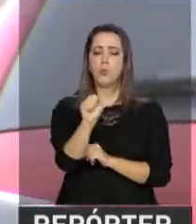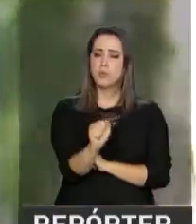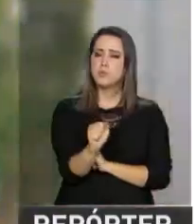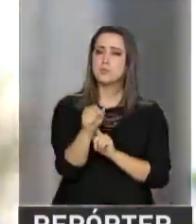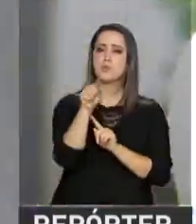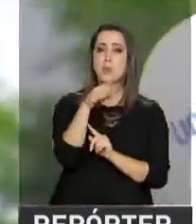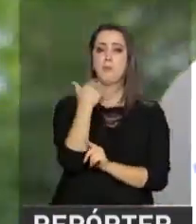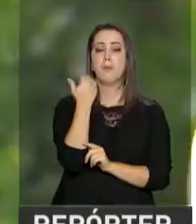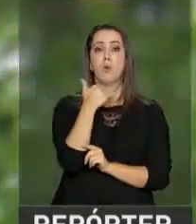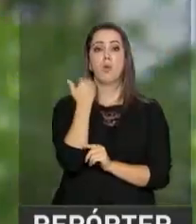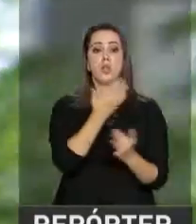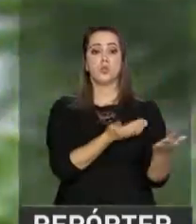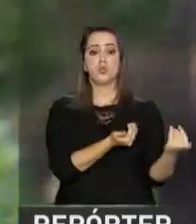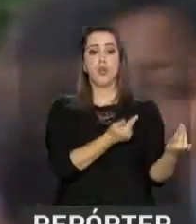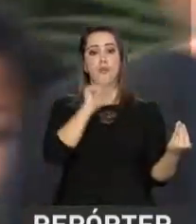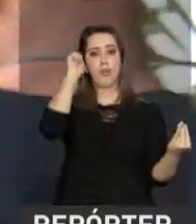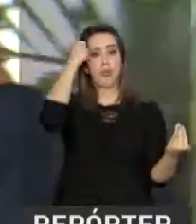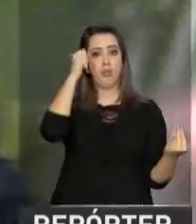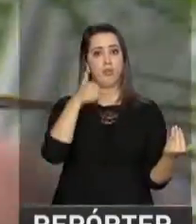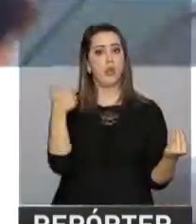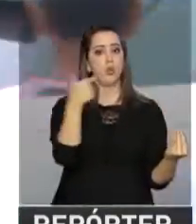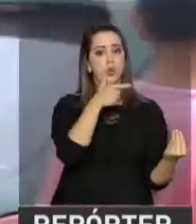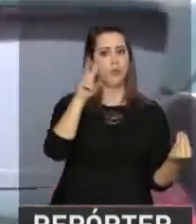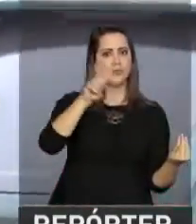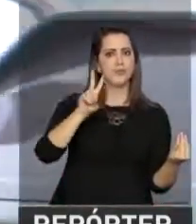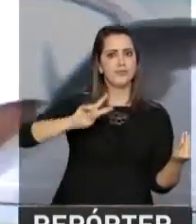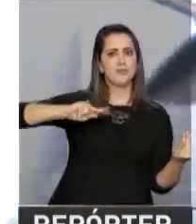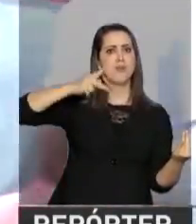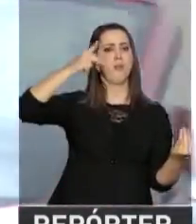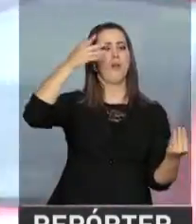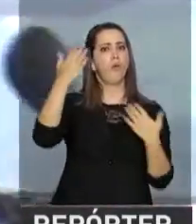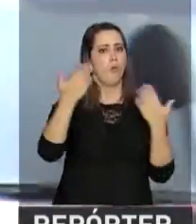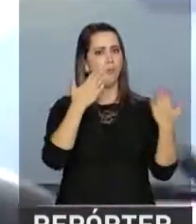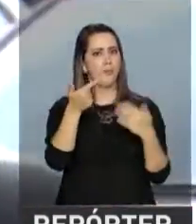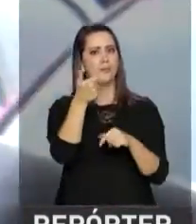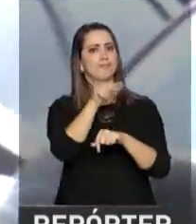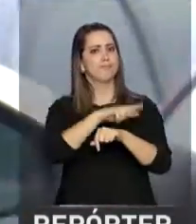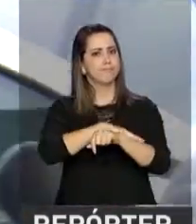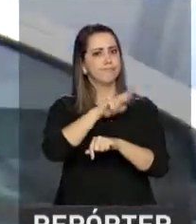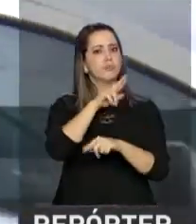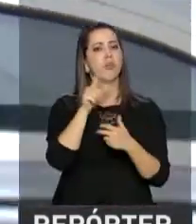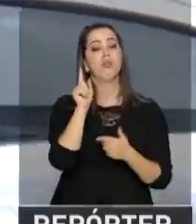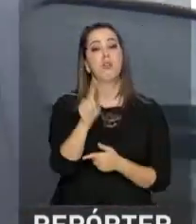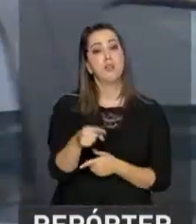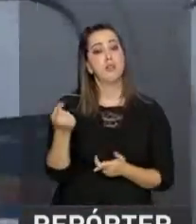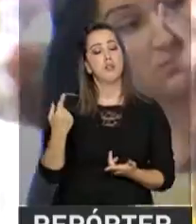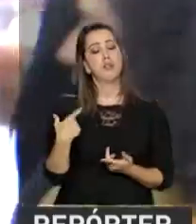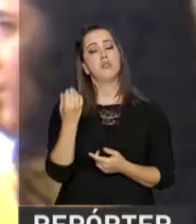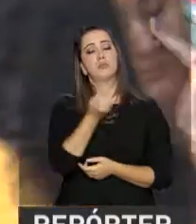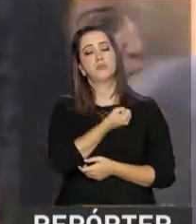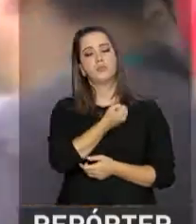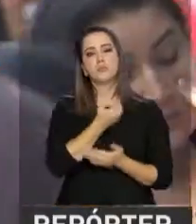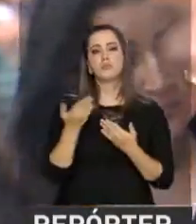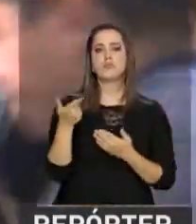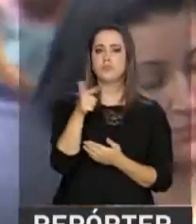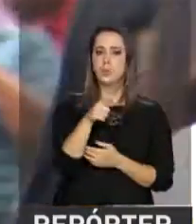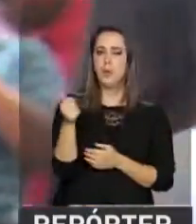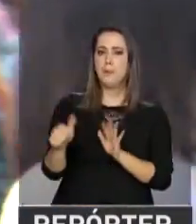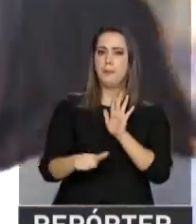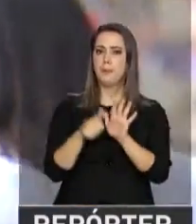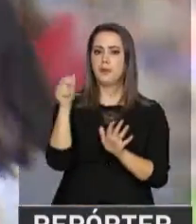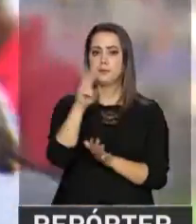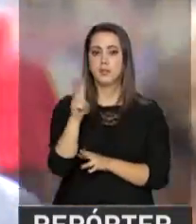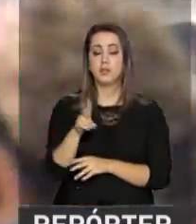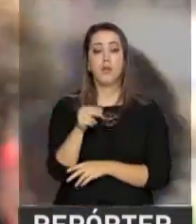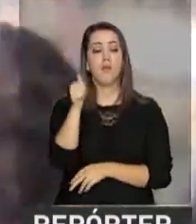é 12 vezes maior do que um branco ea novidade do estudo é que pela primeira vez foi feito um levantamento de